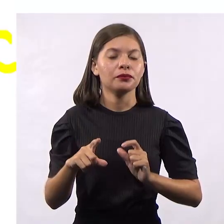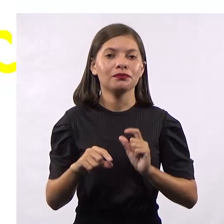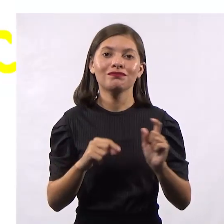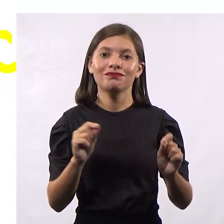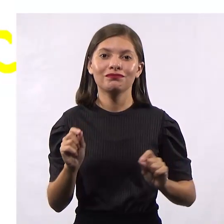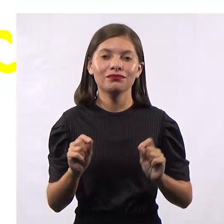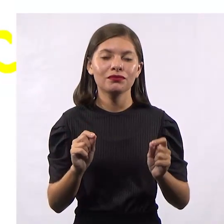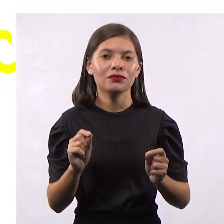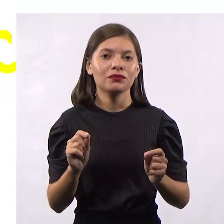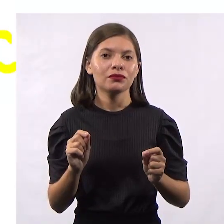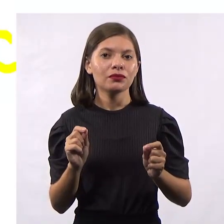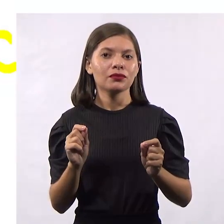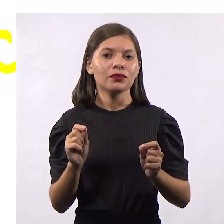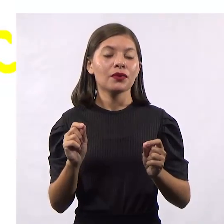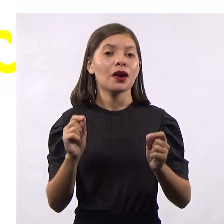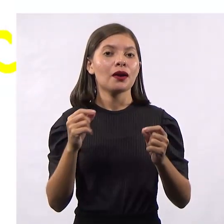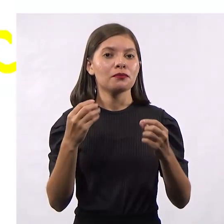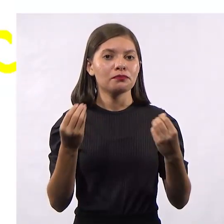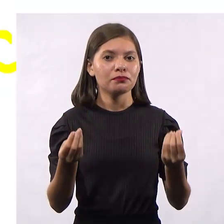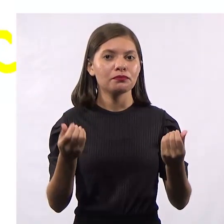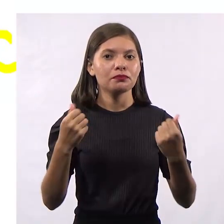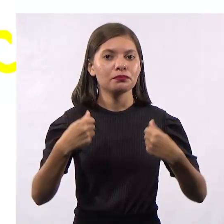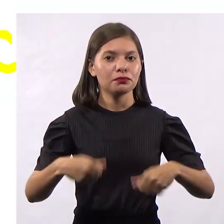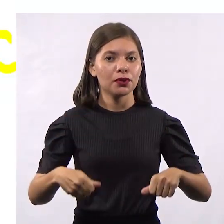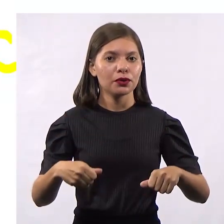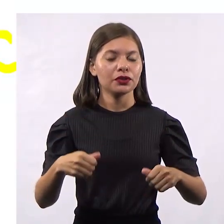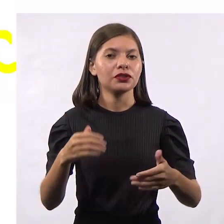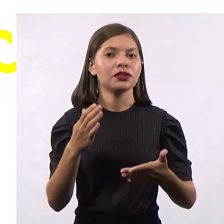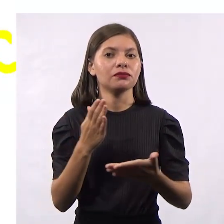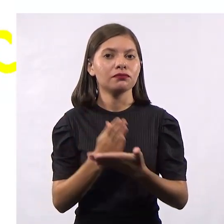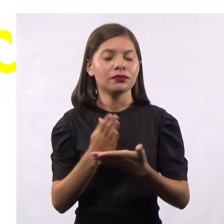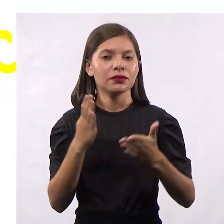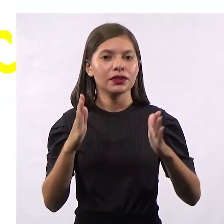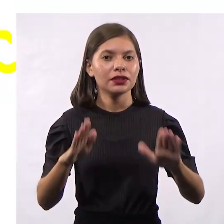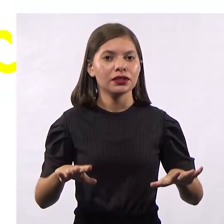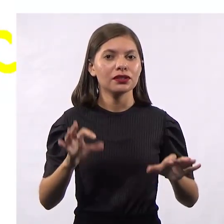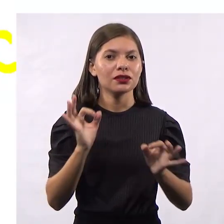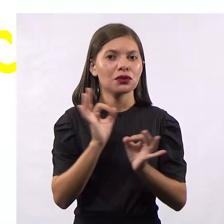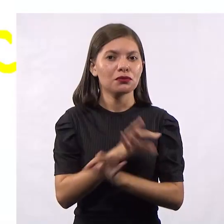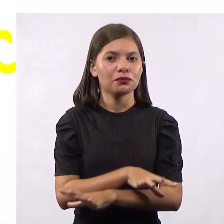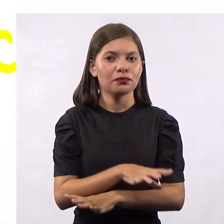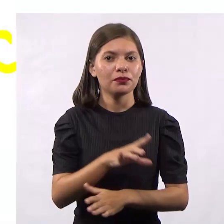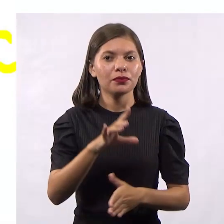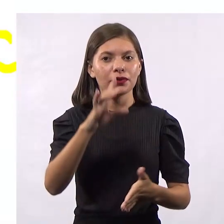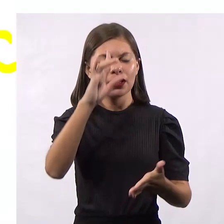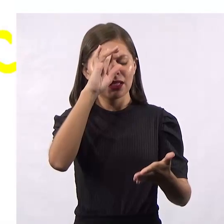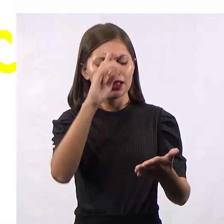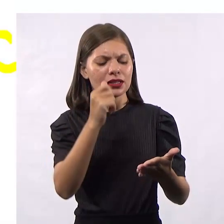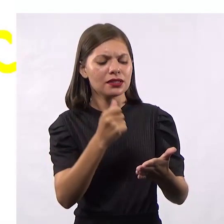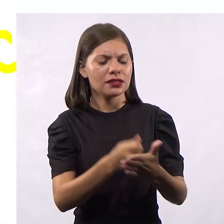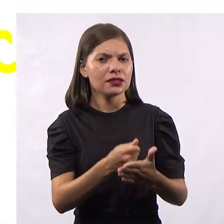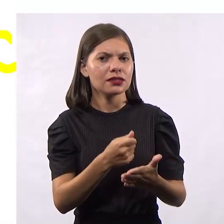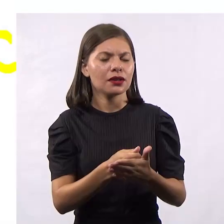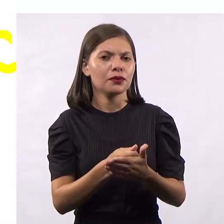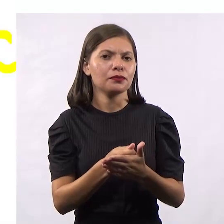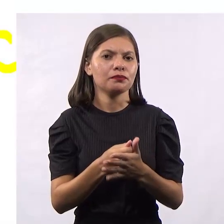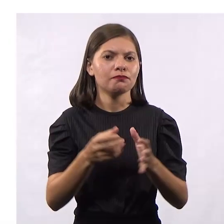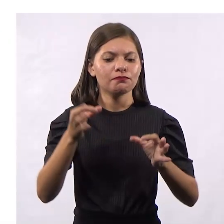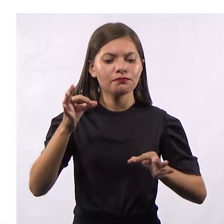E, claro, não deu jeito, pode acontecer da extinção ser por decisão arbitral ou